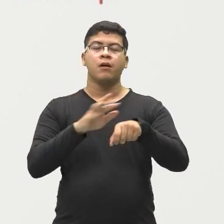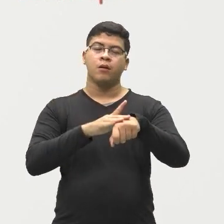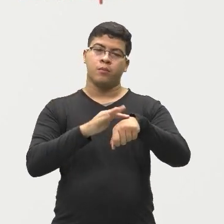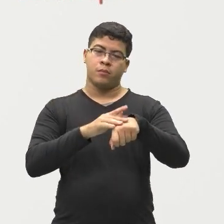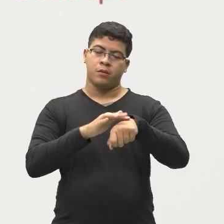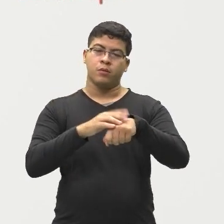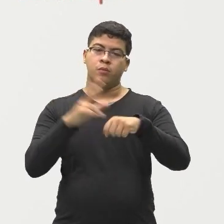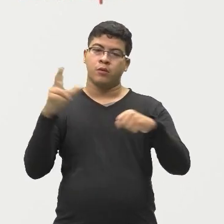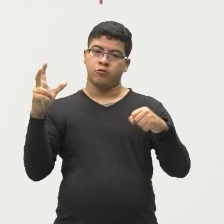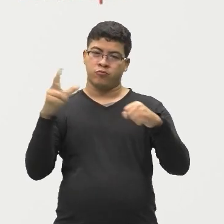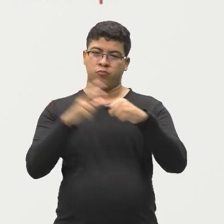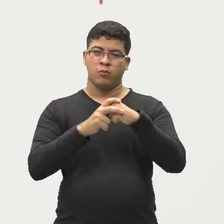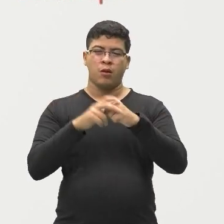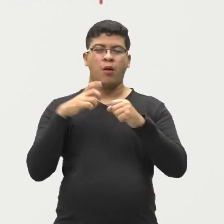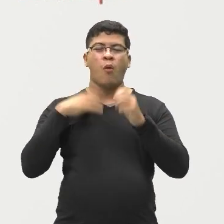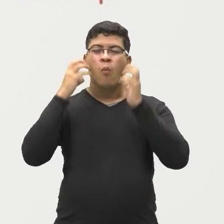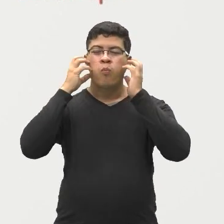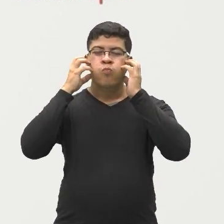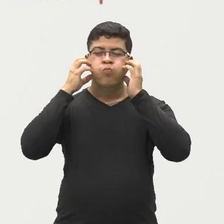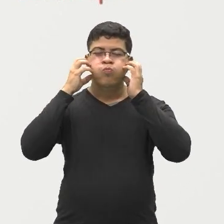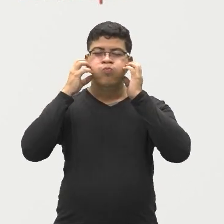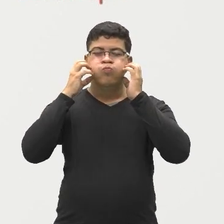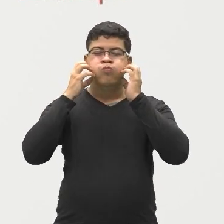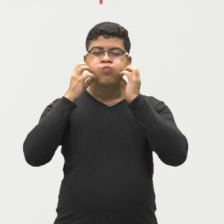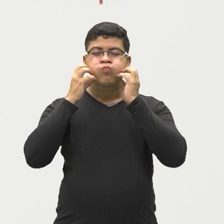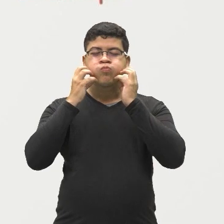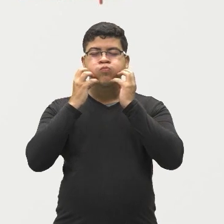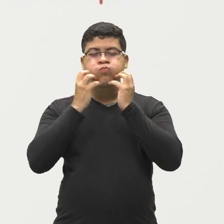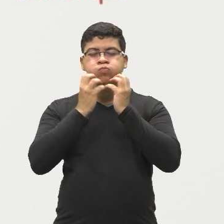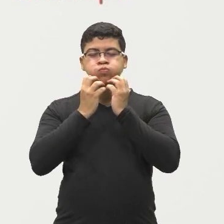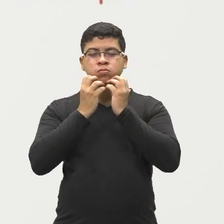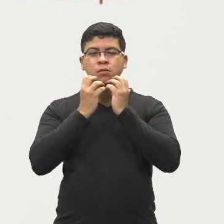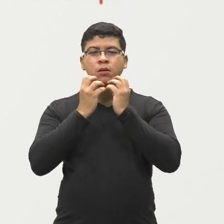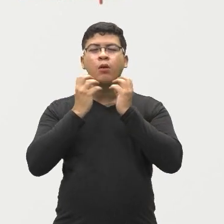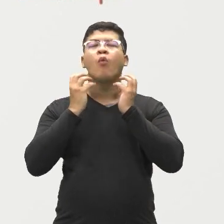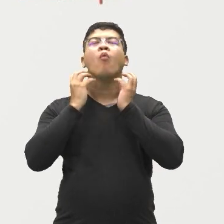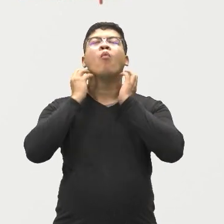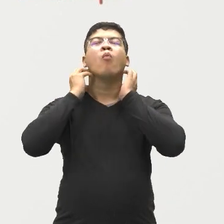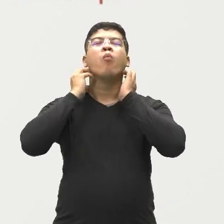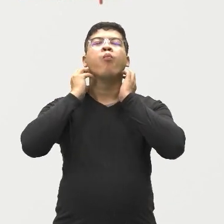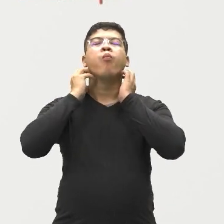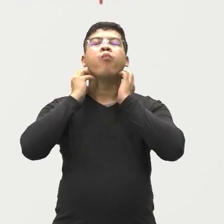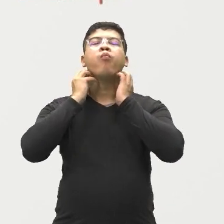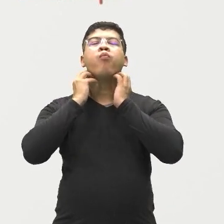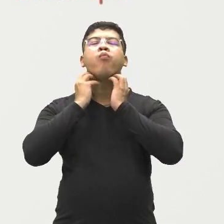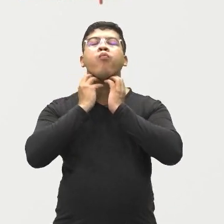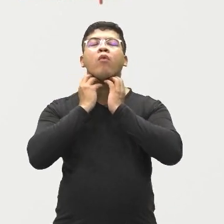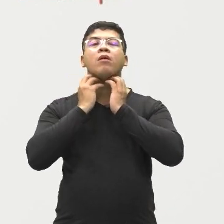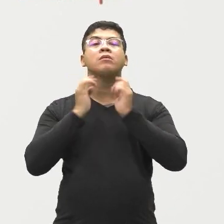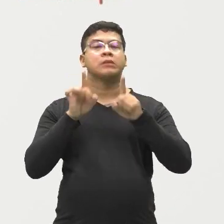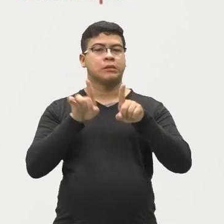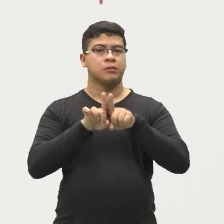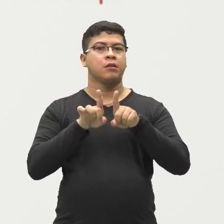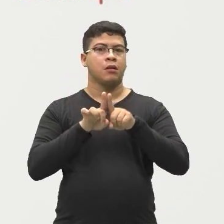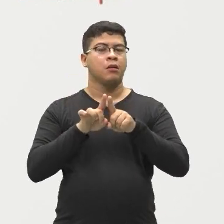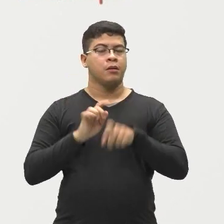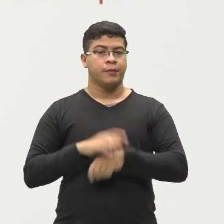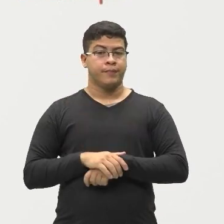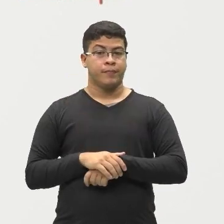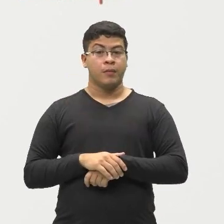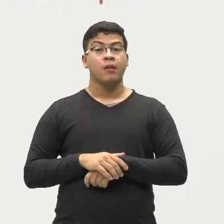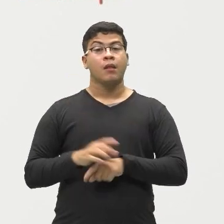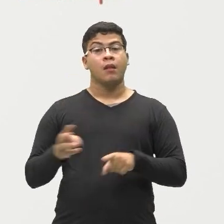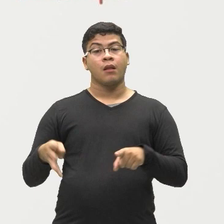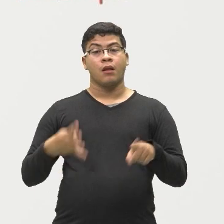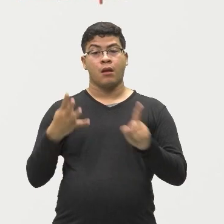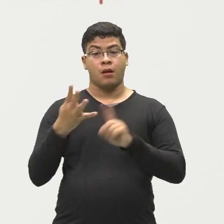ó, o rostinho dessa criança, né, que fica com essa glândula bem inchada, a glândula salivar. O HPV,